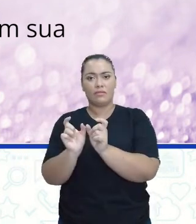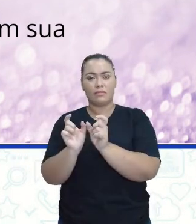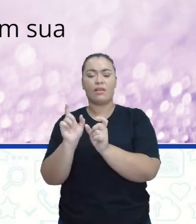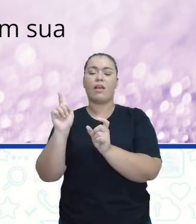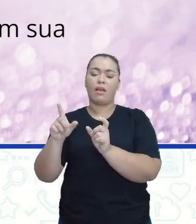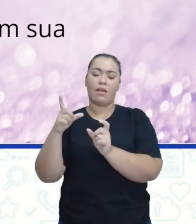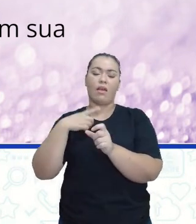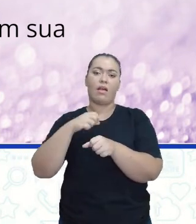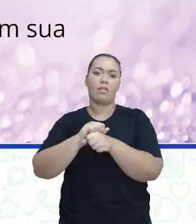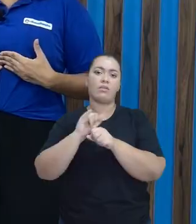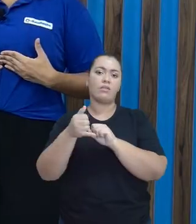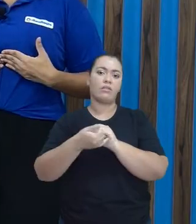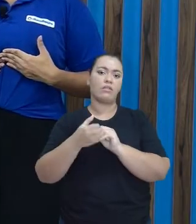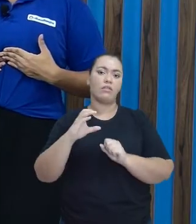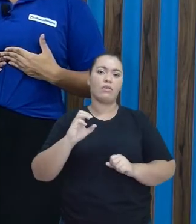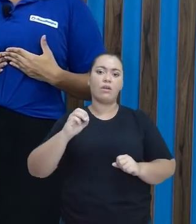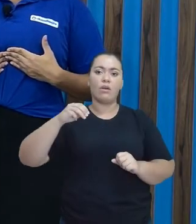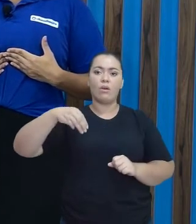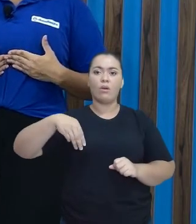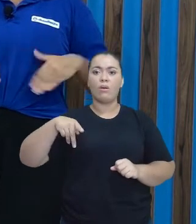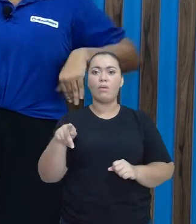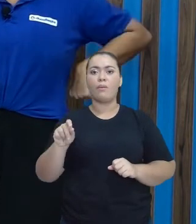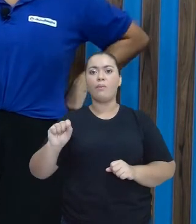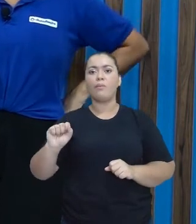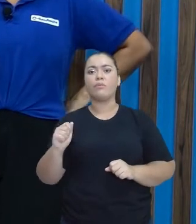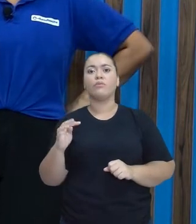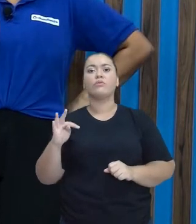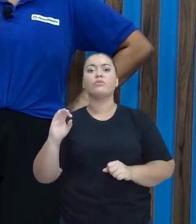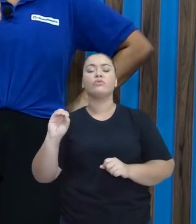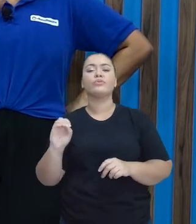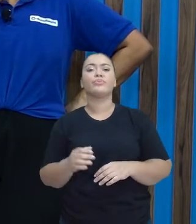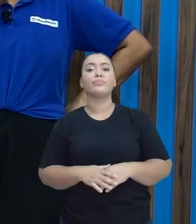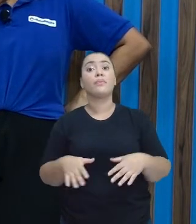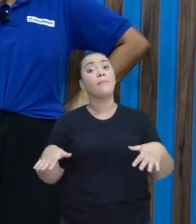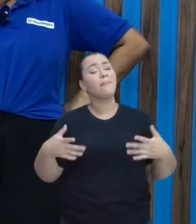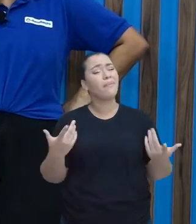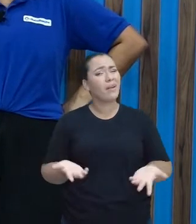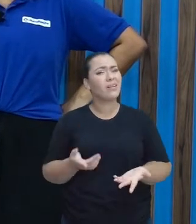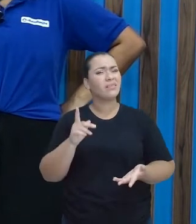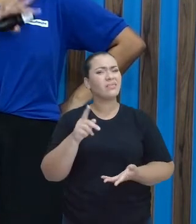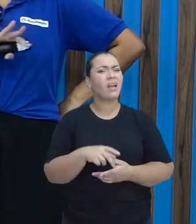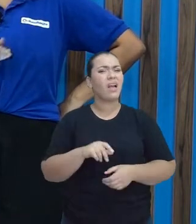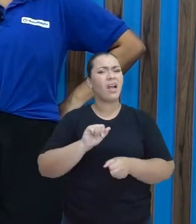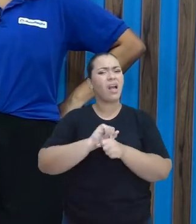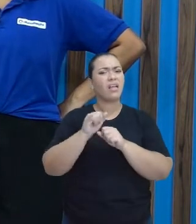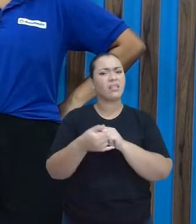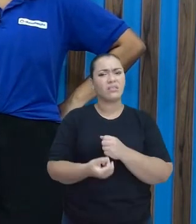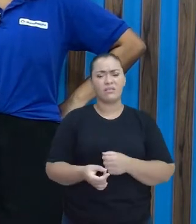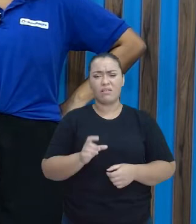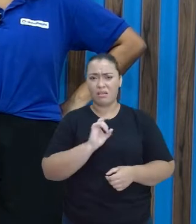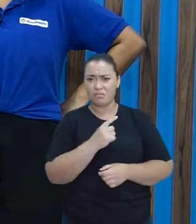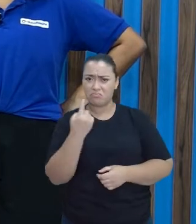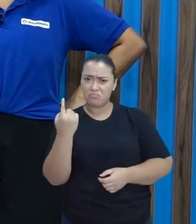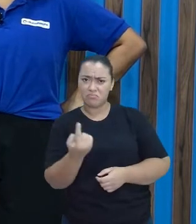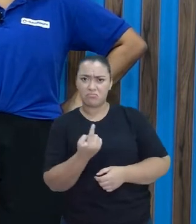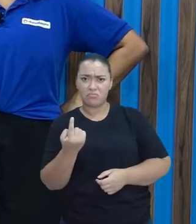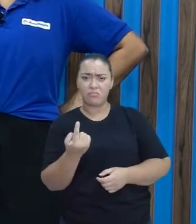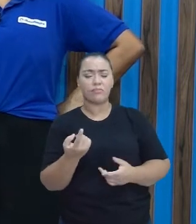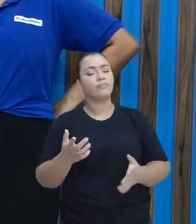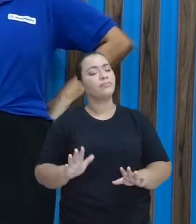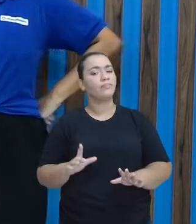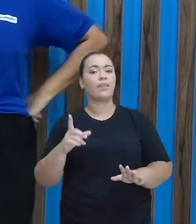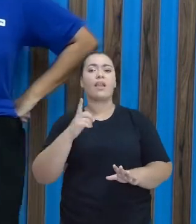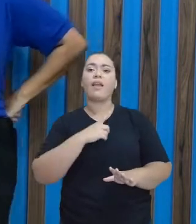adjetivo composto. Mas os adjetivos, eles existem sozinhos? Não.